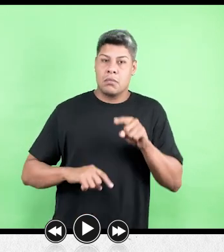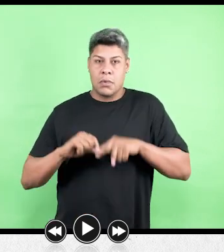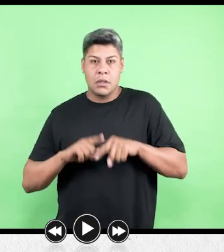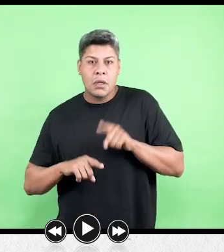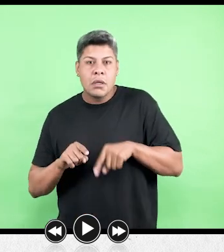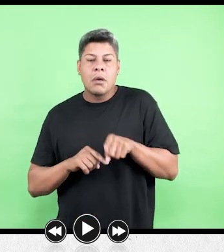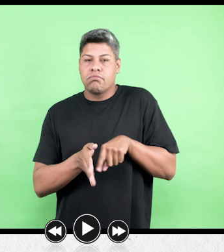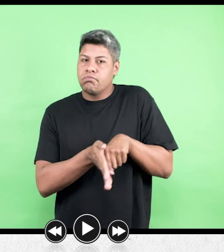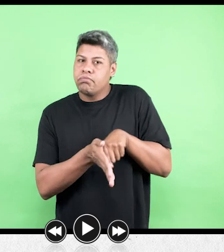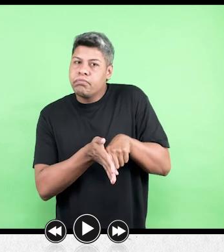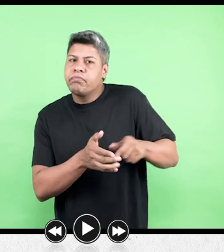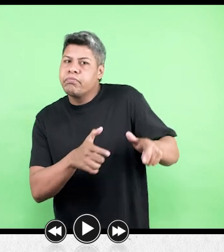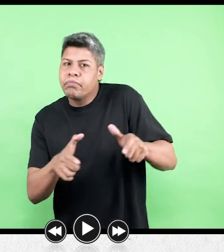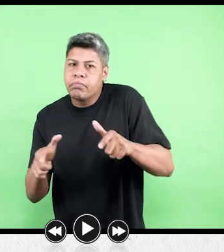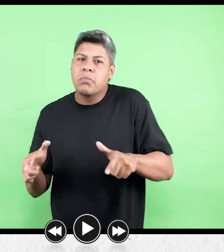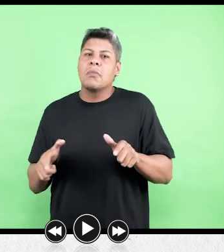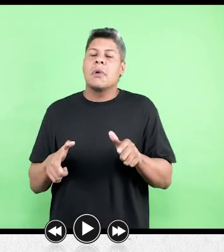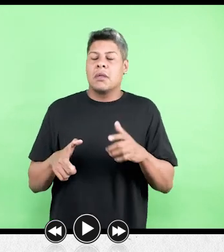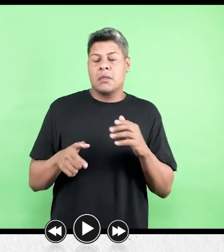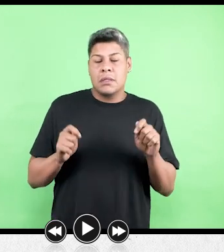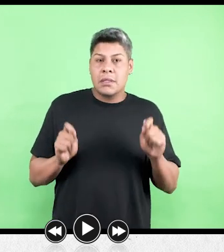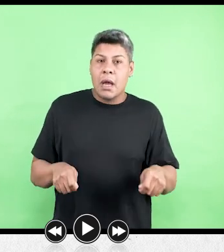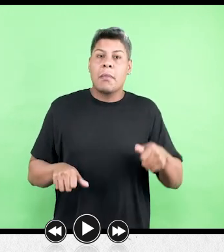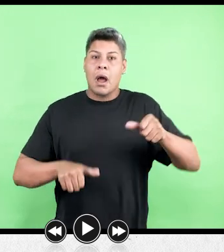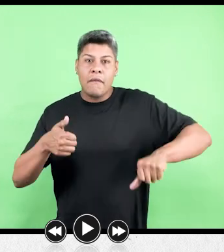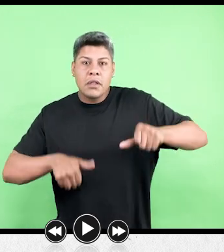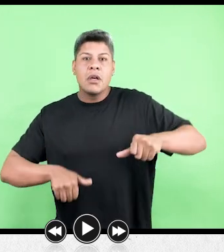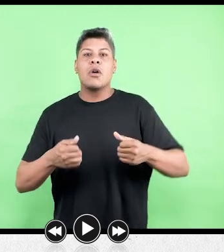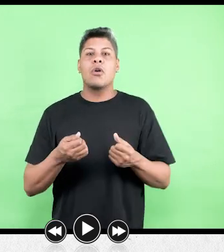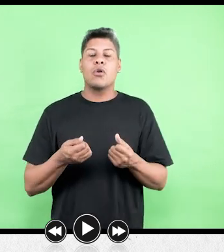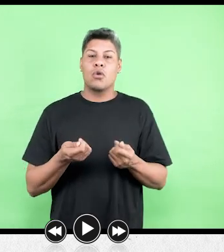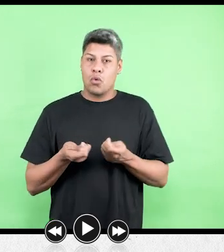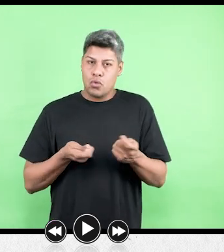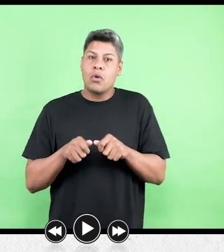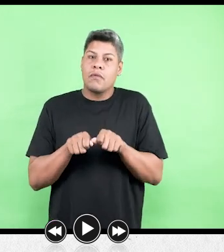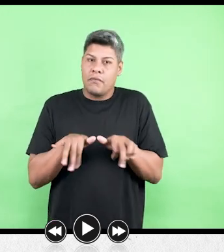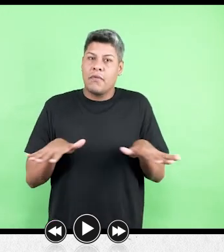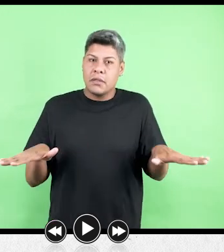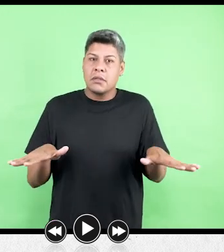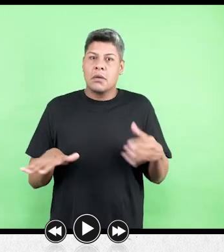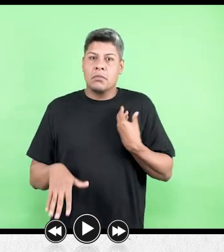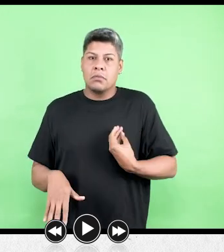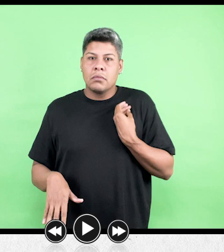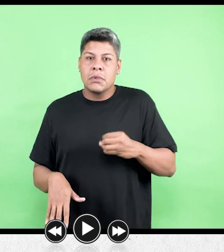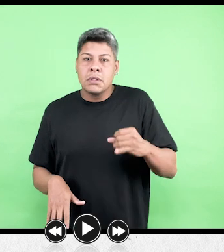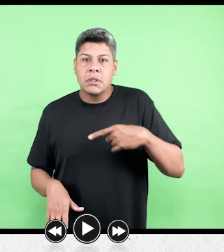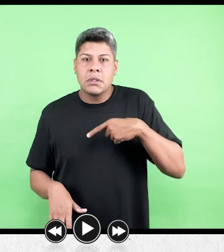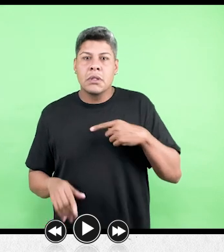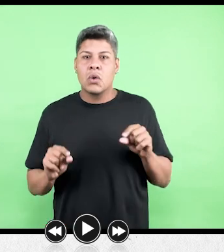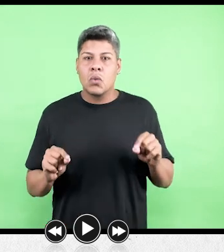de medição, estações pitométricas que vão permitir a avaliação e o controle da vazão e da pressão nessa adução, se tem,